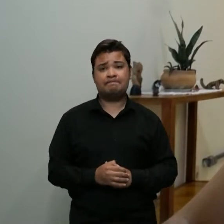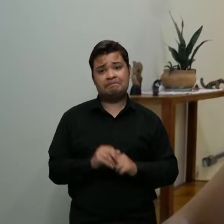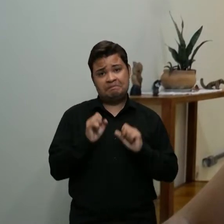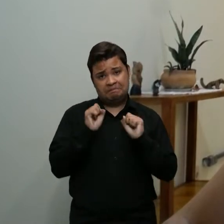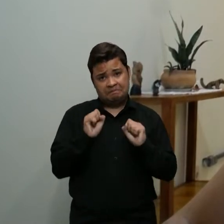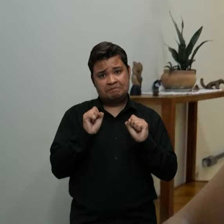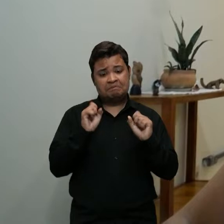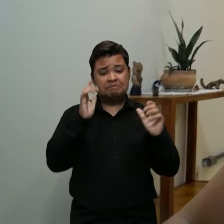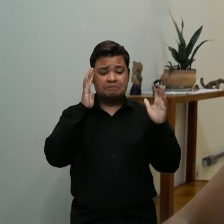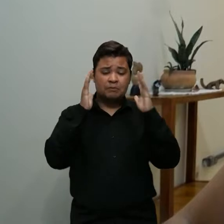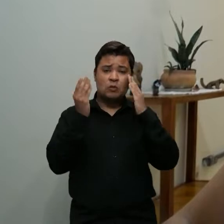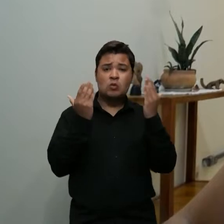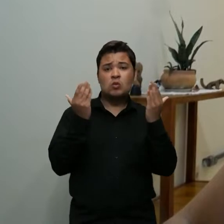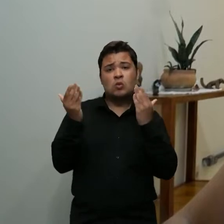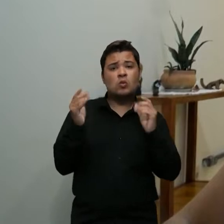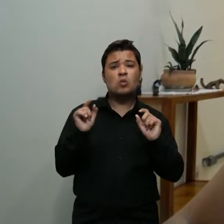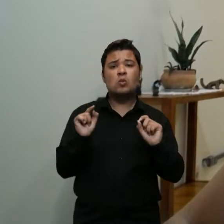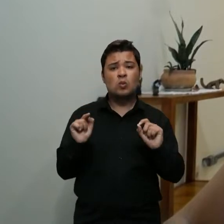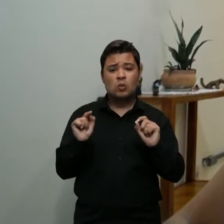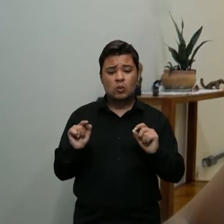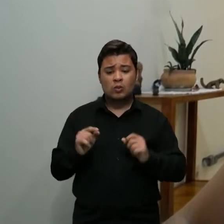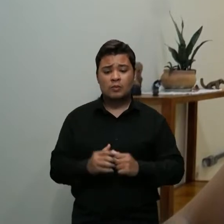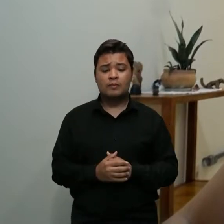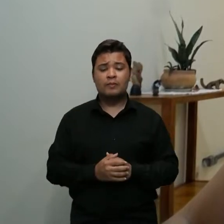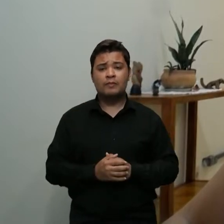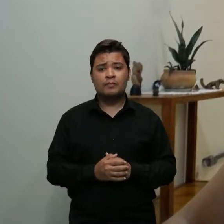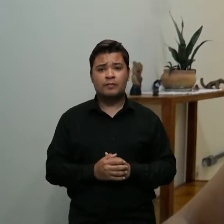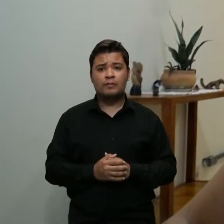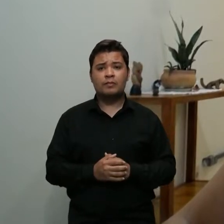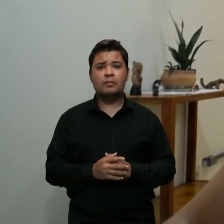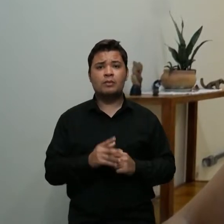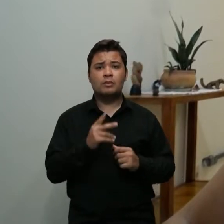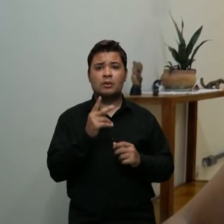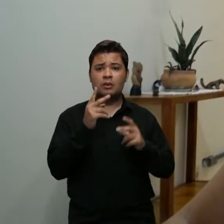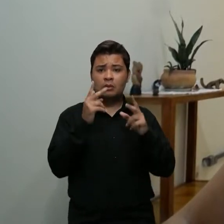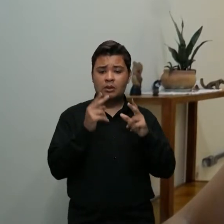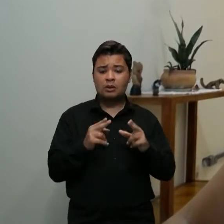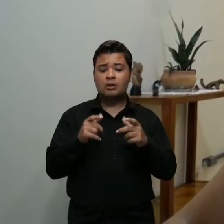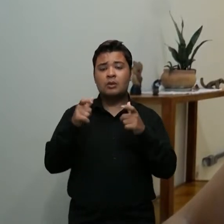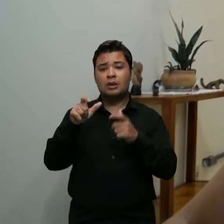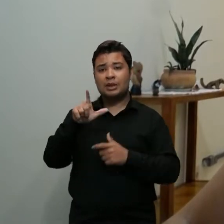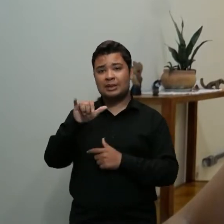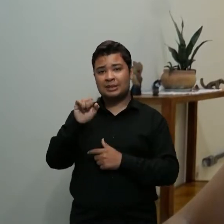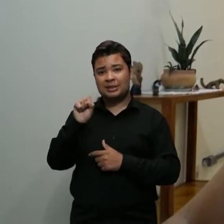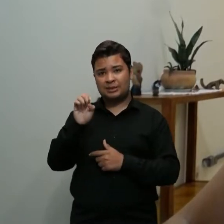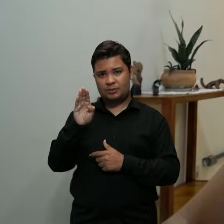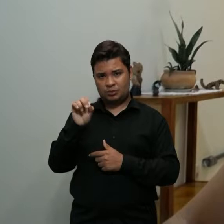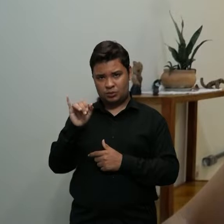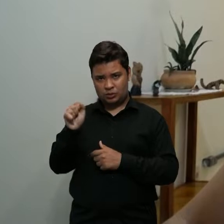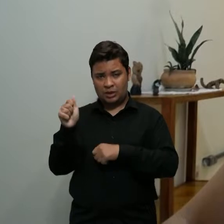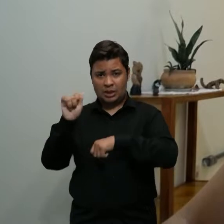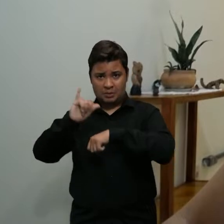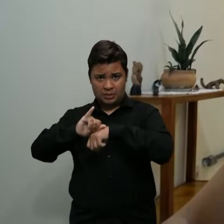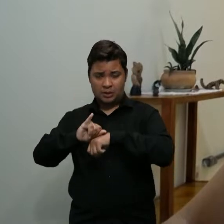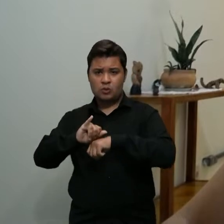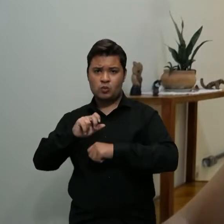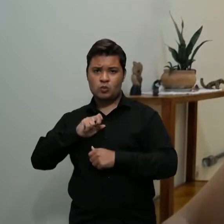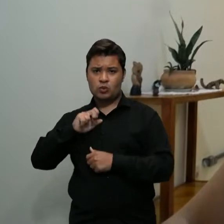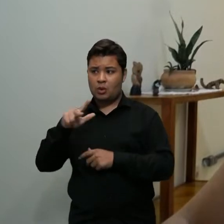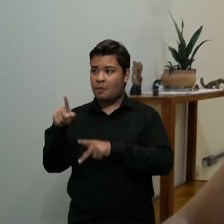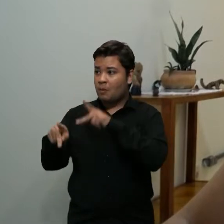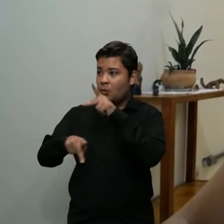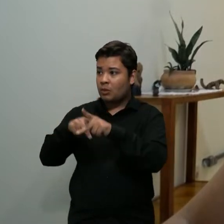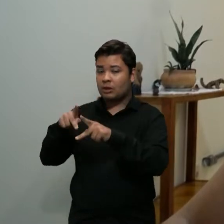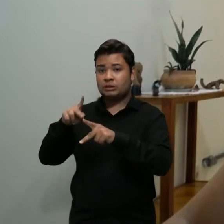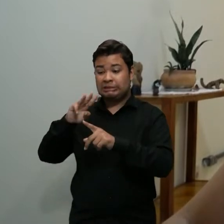né, comparativamente, que isso equivale a quase 3 vezes a população de Lisboa, né, capital de Portugal. Então, é disso que a